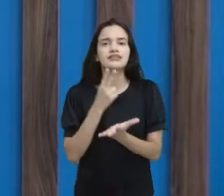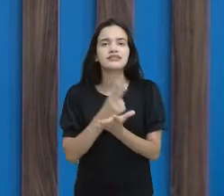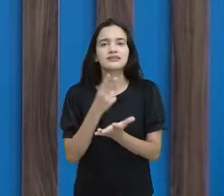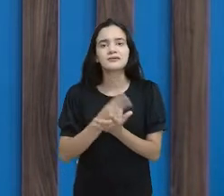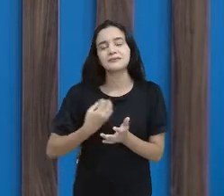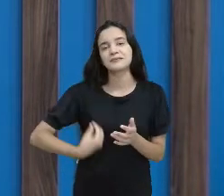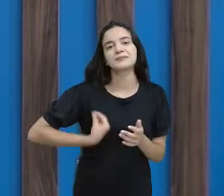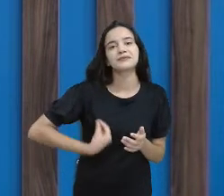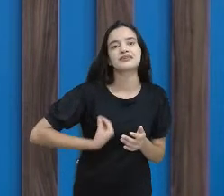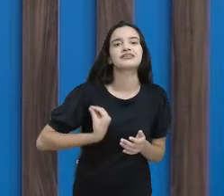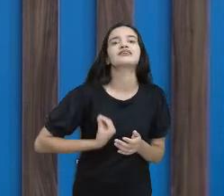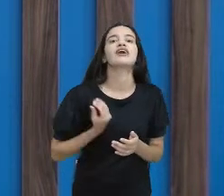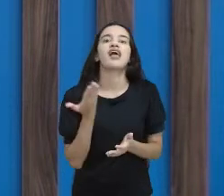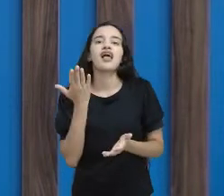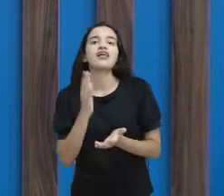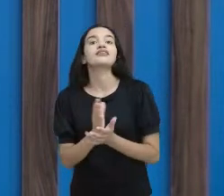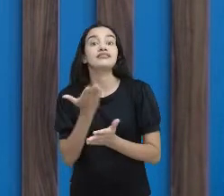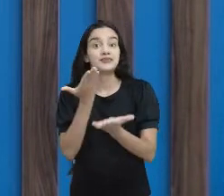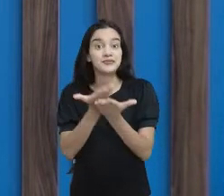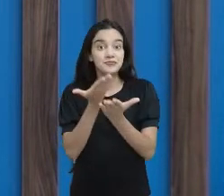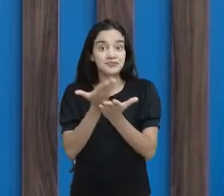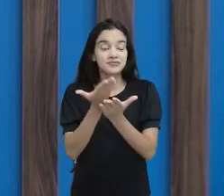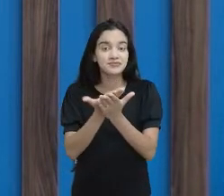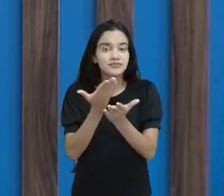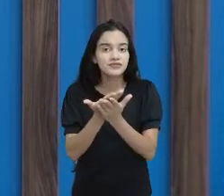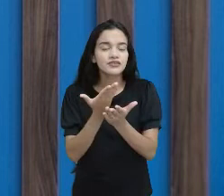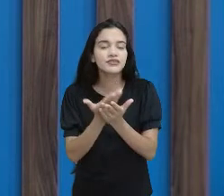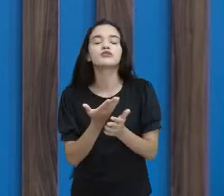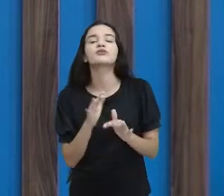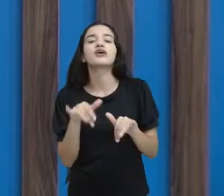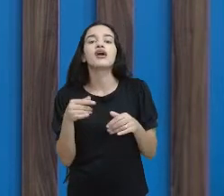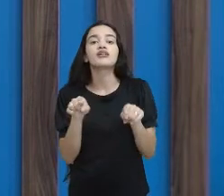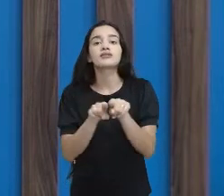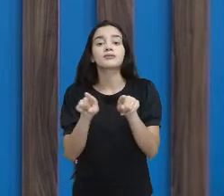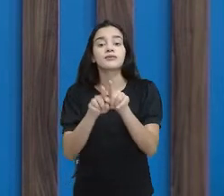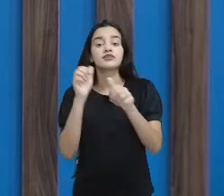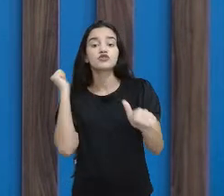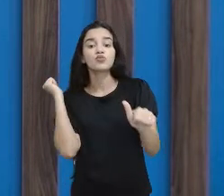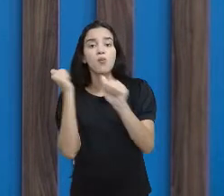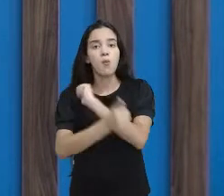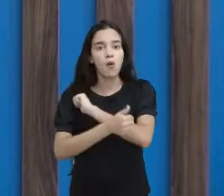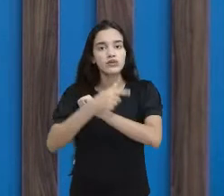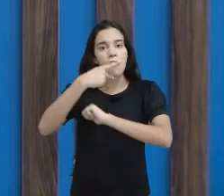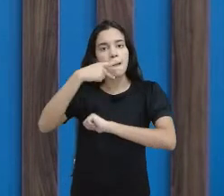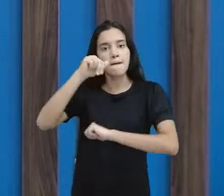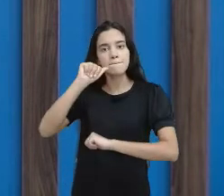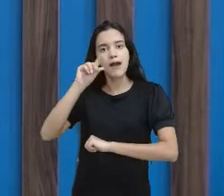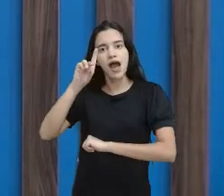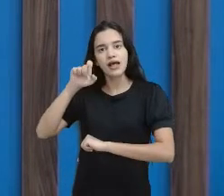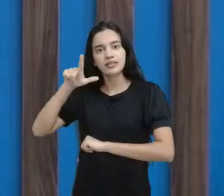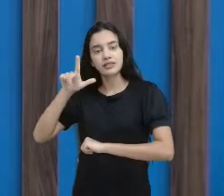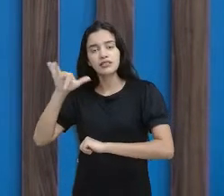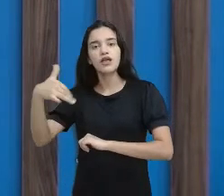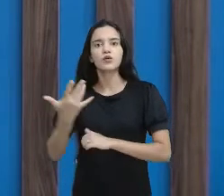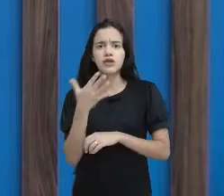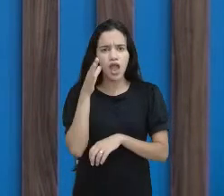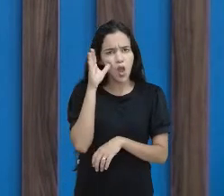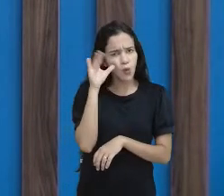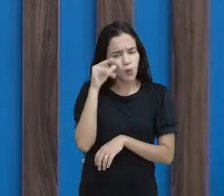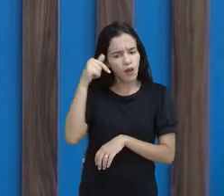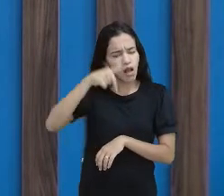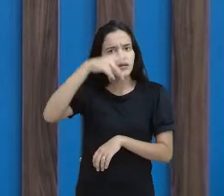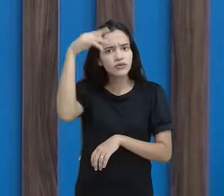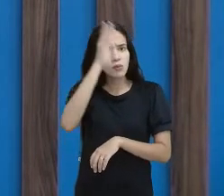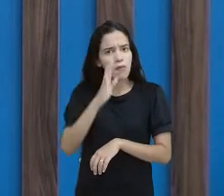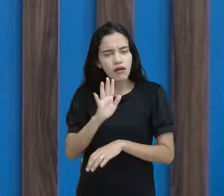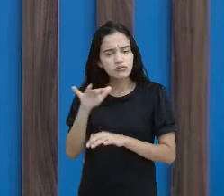presente aqui nessa aula. Acompanhe direitinho esse esporte que também é um pouquinho curioso aqui no Brasil, né? Algumas